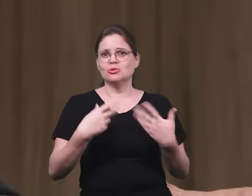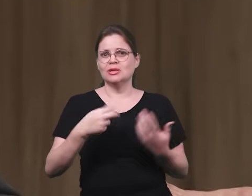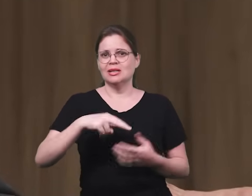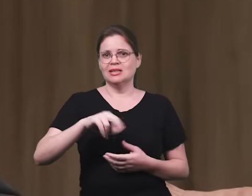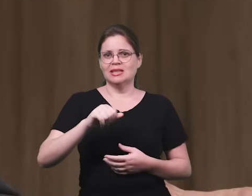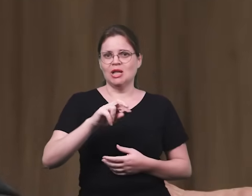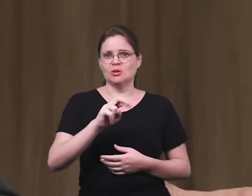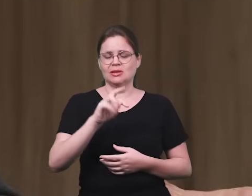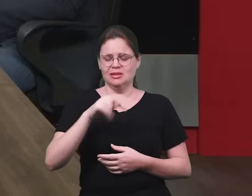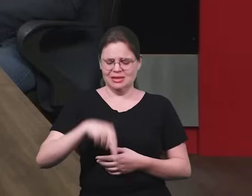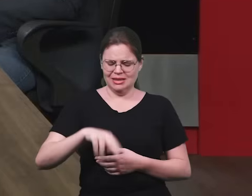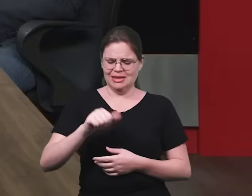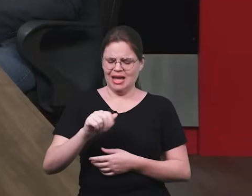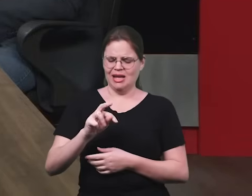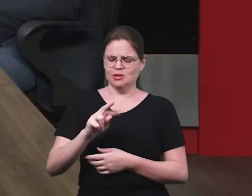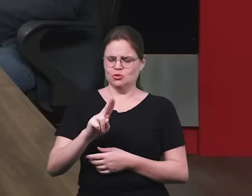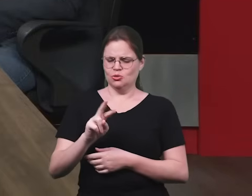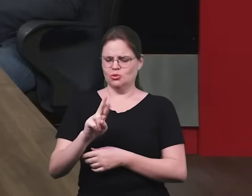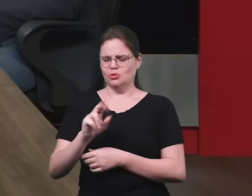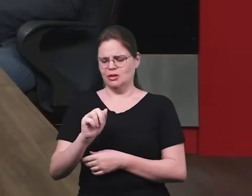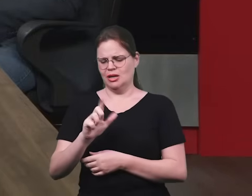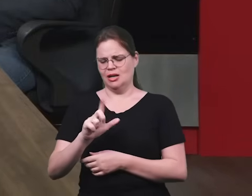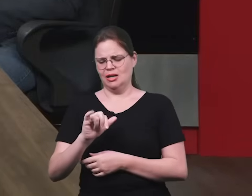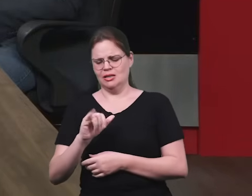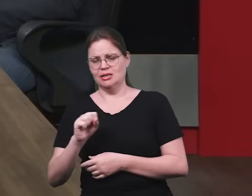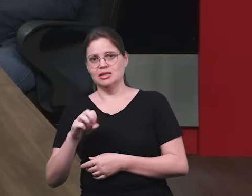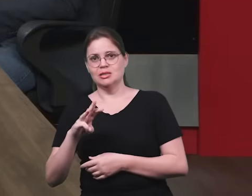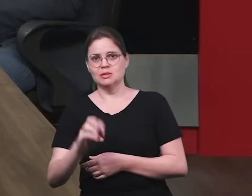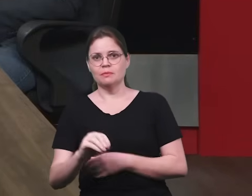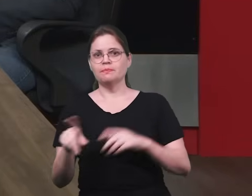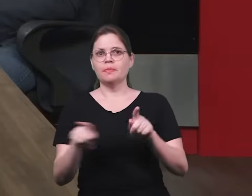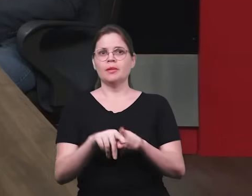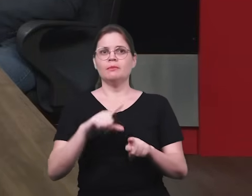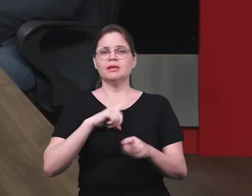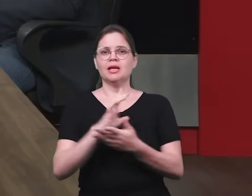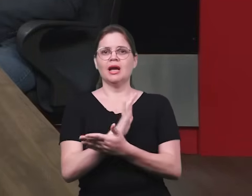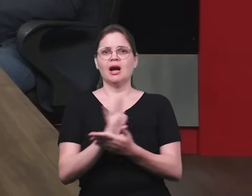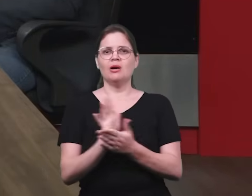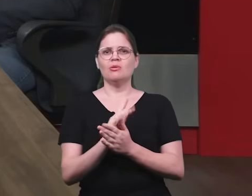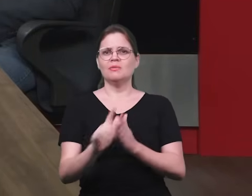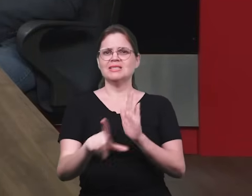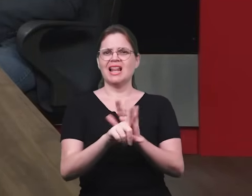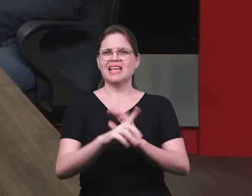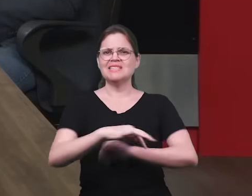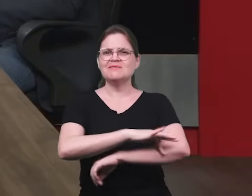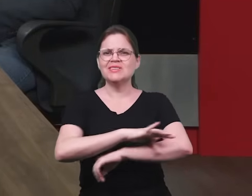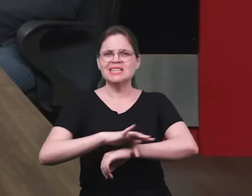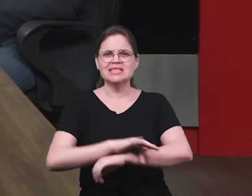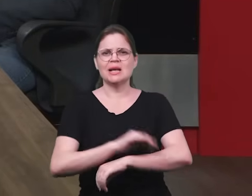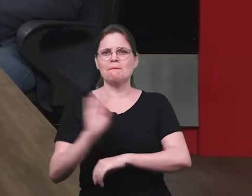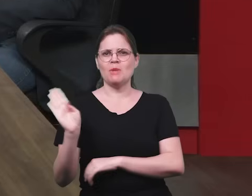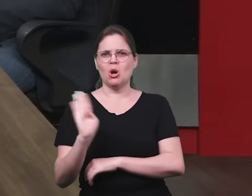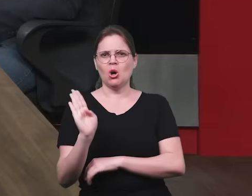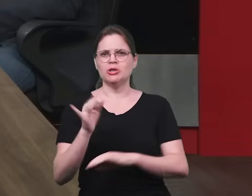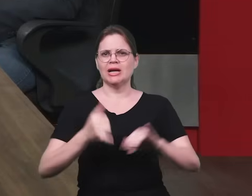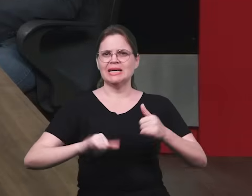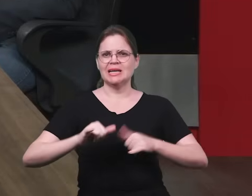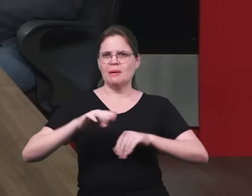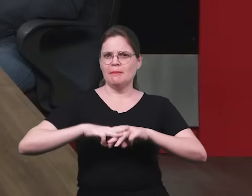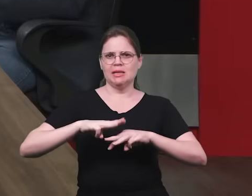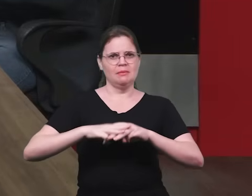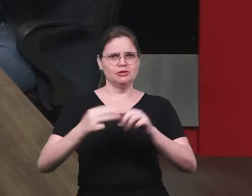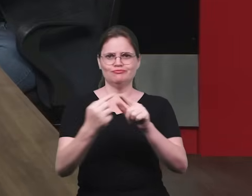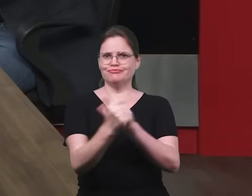ainda esbarra em leis físicas, biológicas, químicas, matemáticas